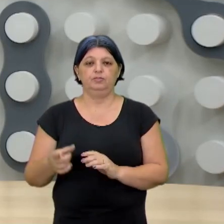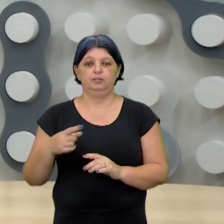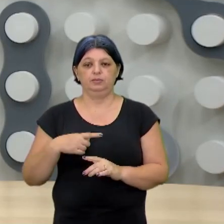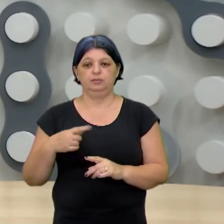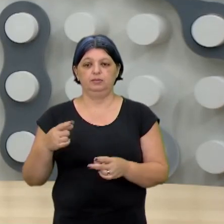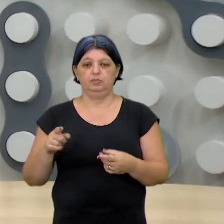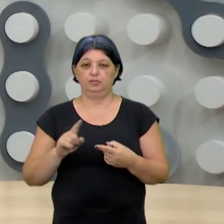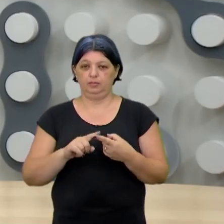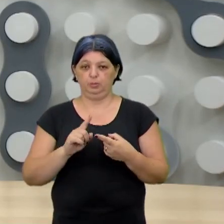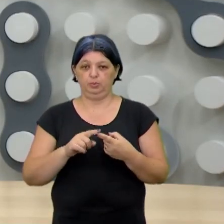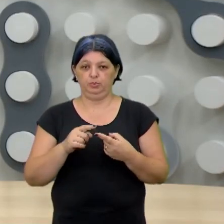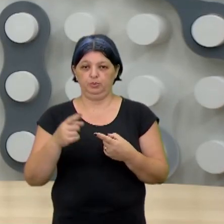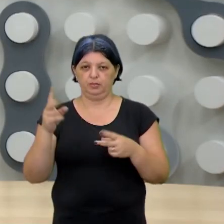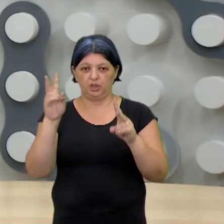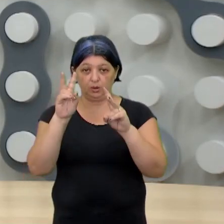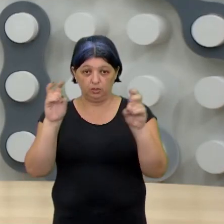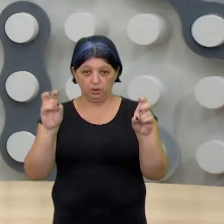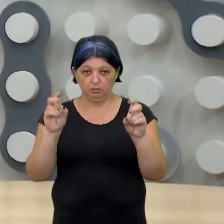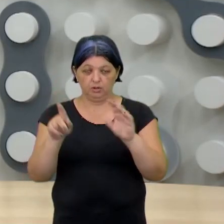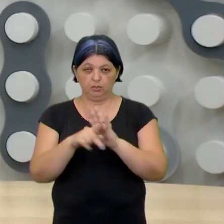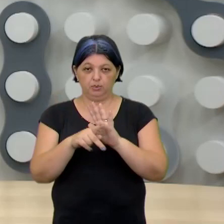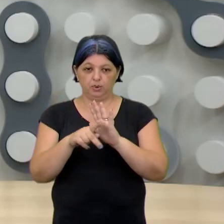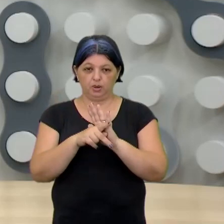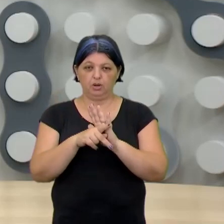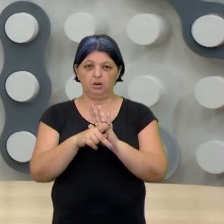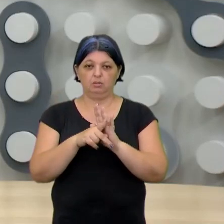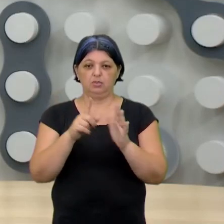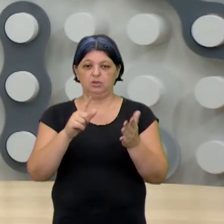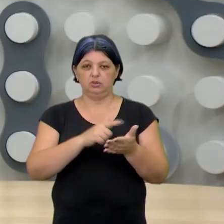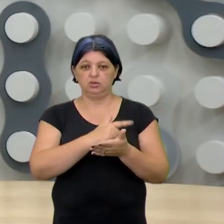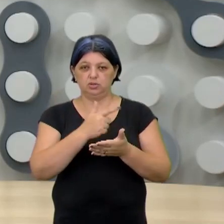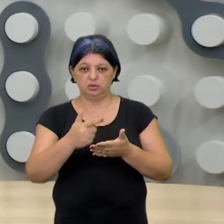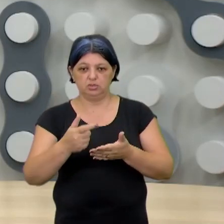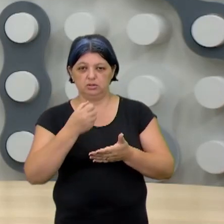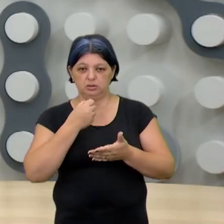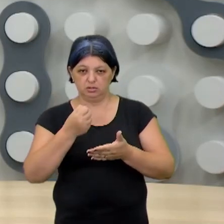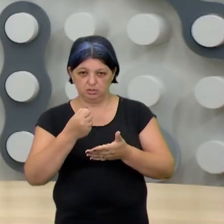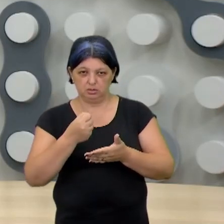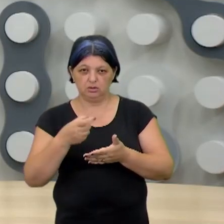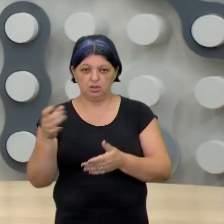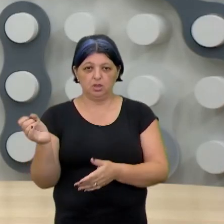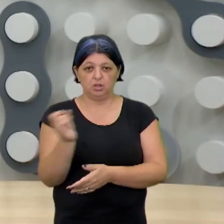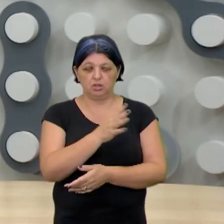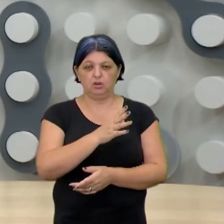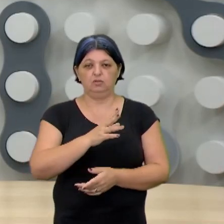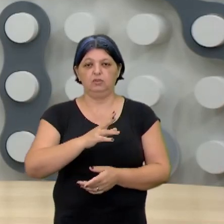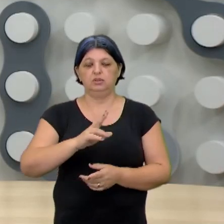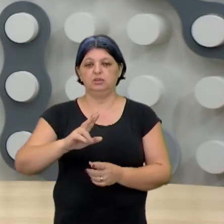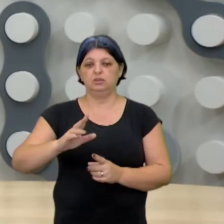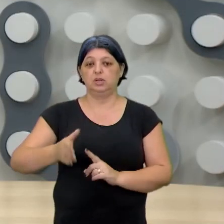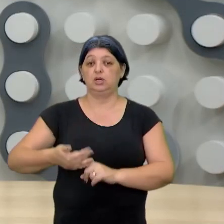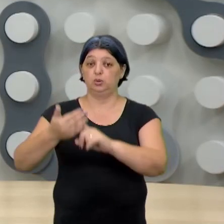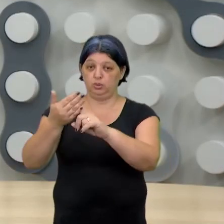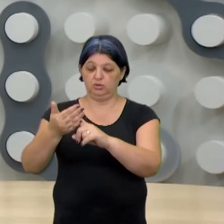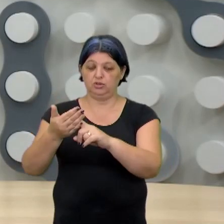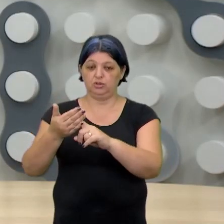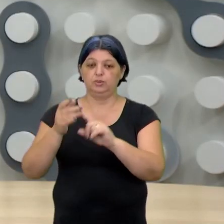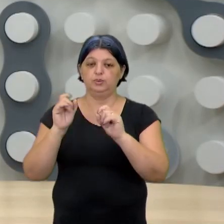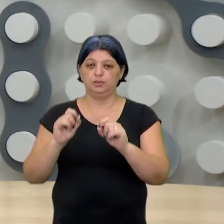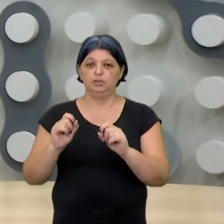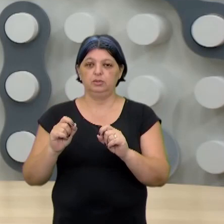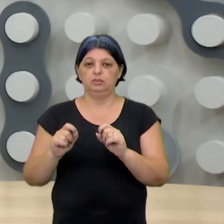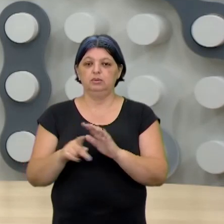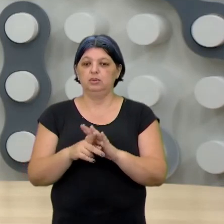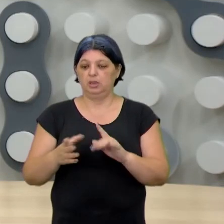é o tema, né, o título, o jornalismo vive o conflito entre as novas tecnologias e os velhos valores, ou seja, as novas tecnologias